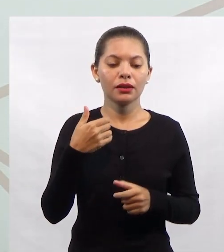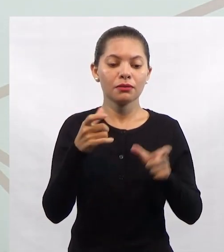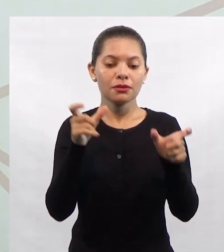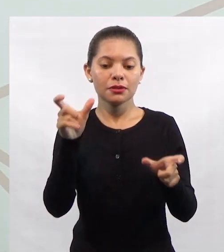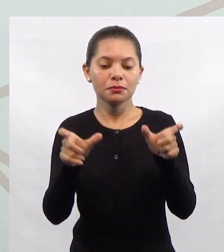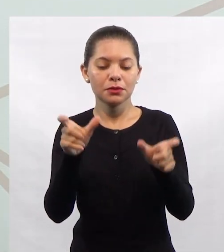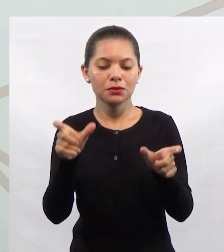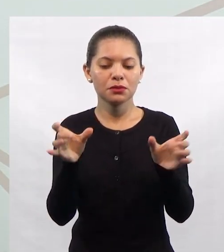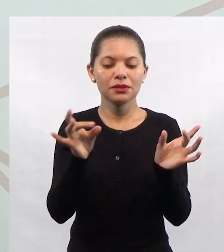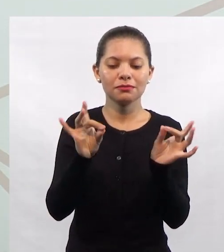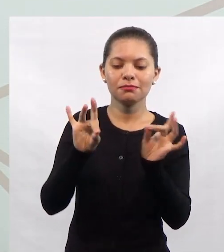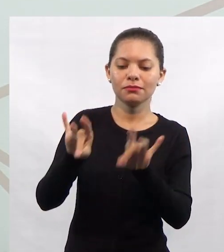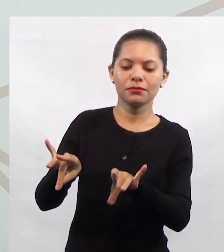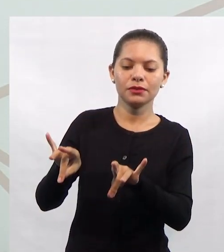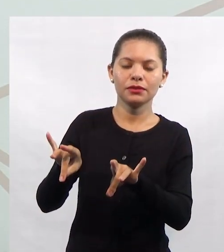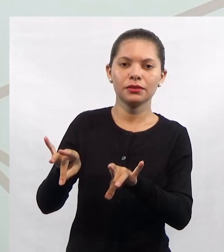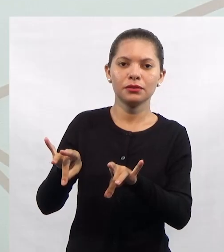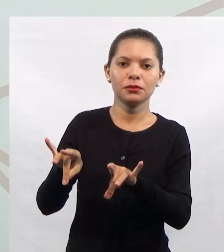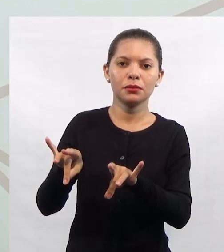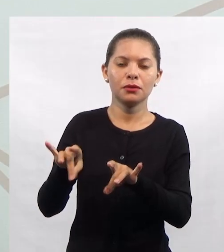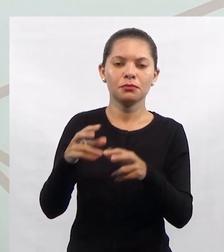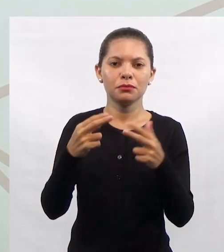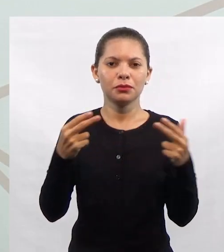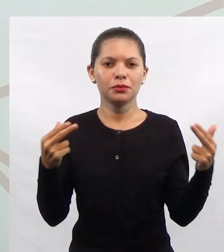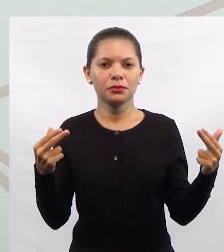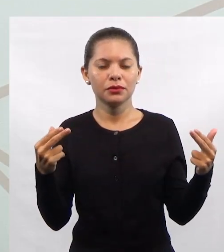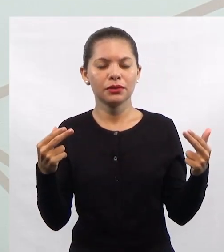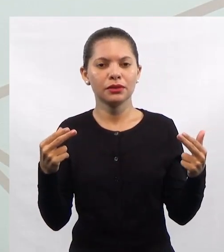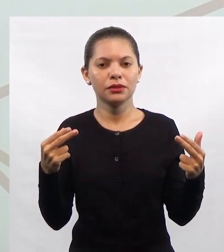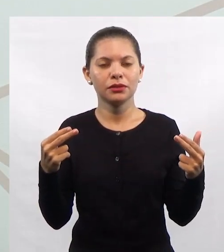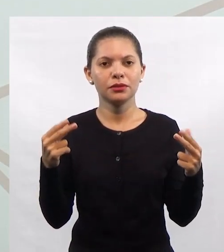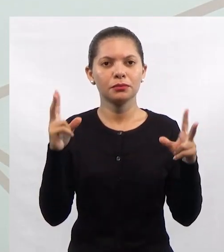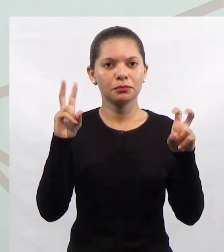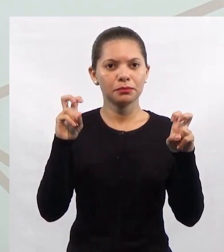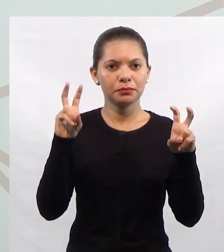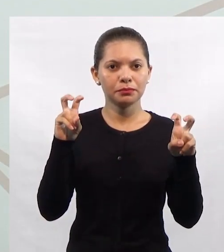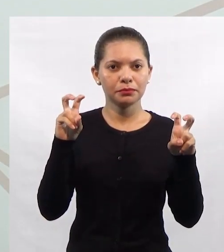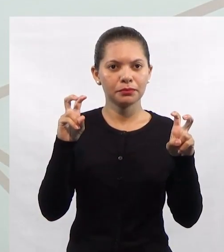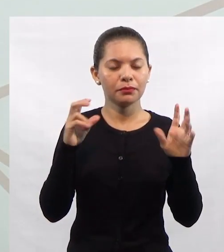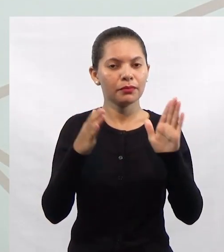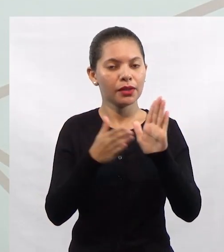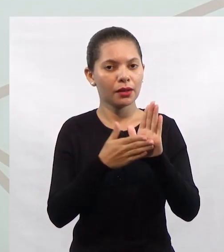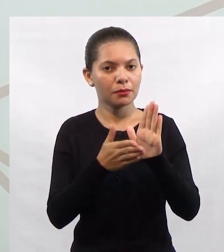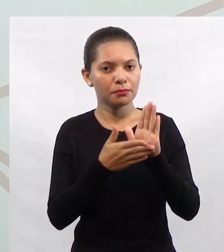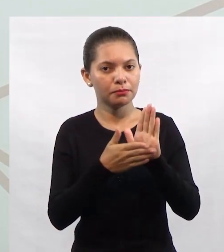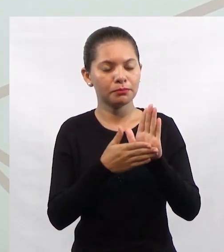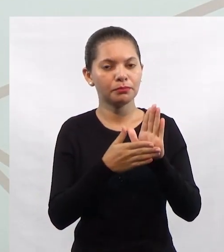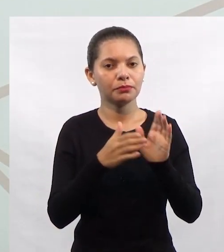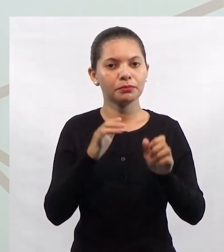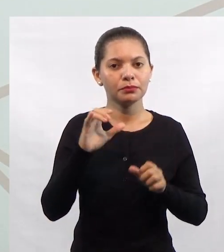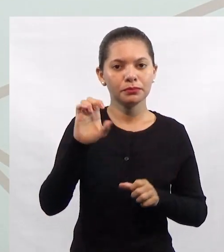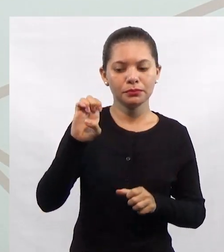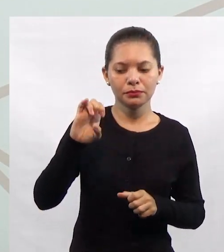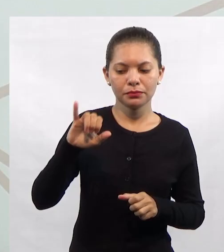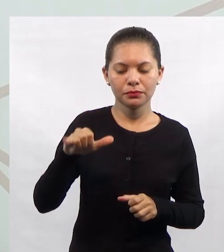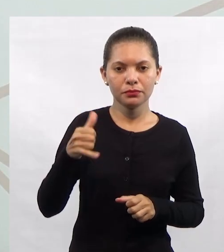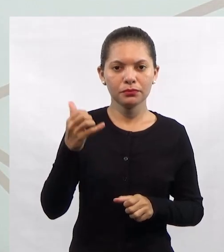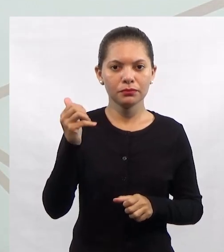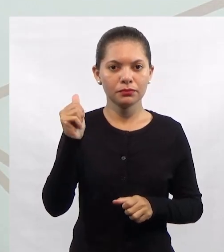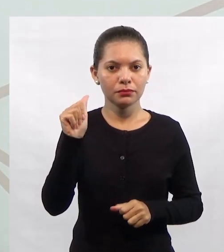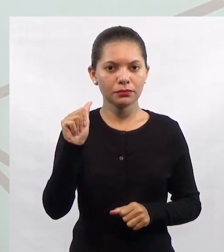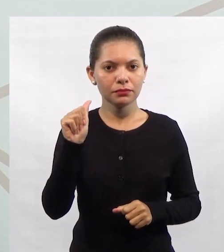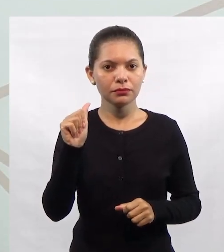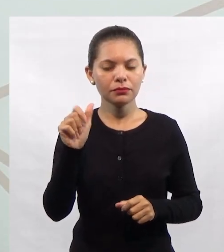escola por diferentes motivos, há a proposta da educação de jovens e adultos. Ou por aqueles que não